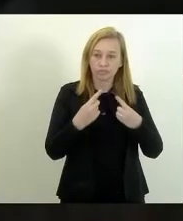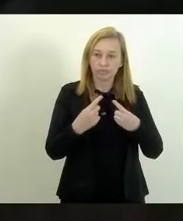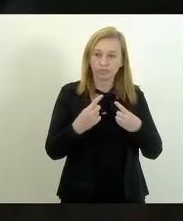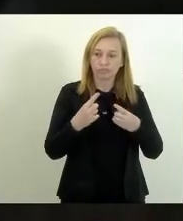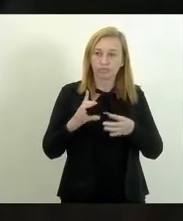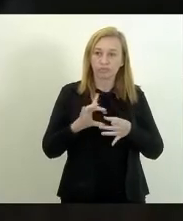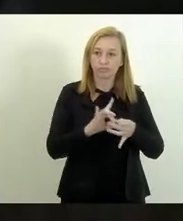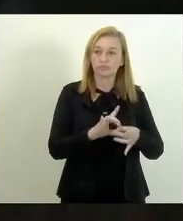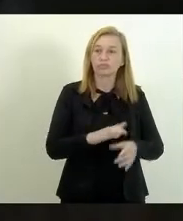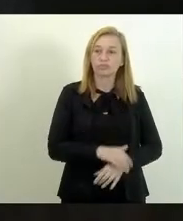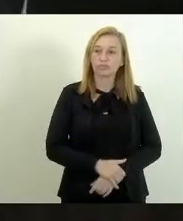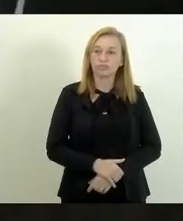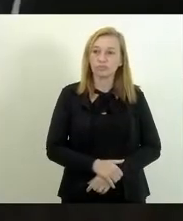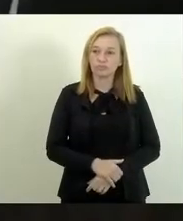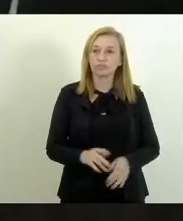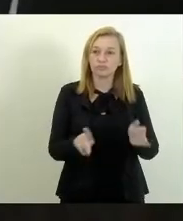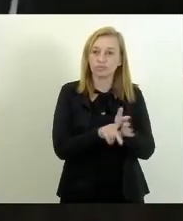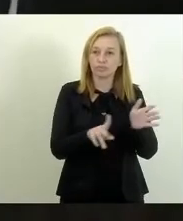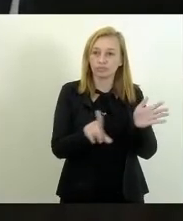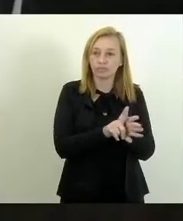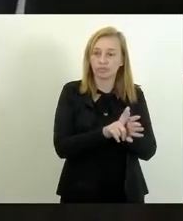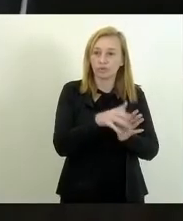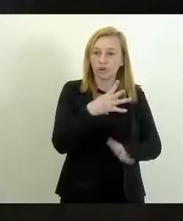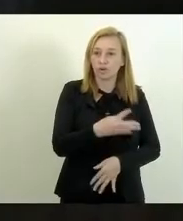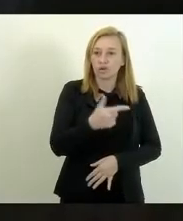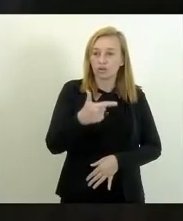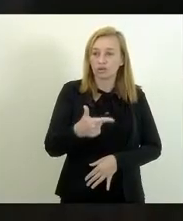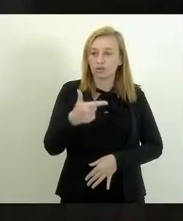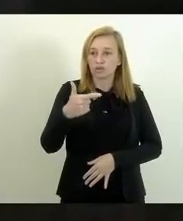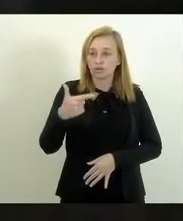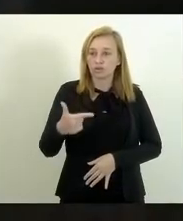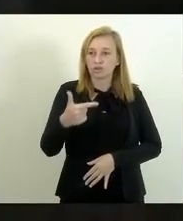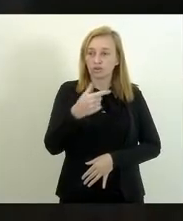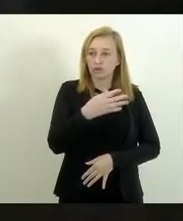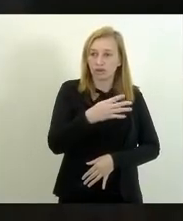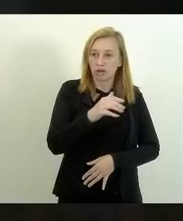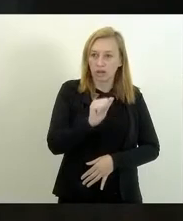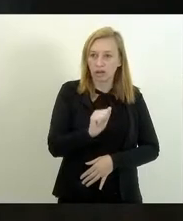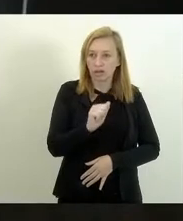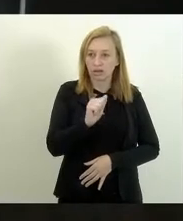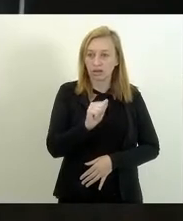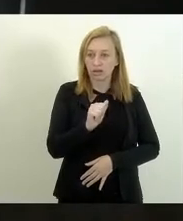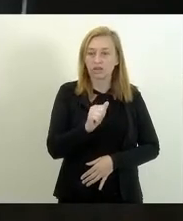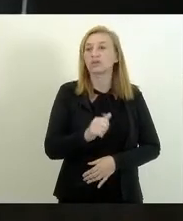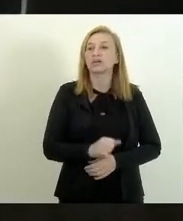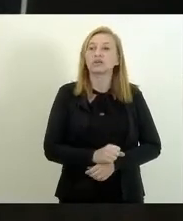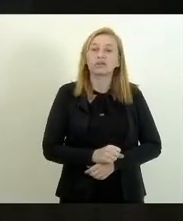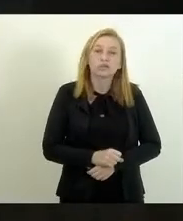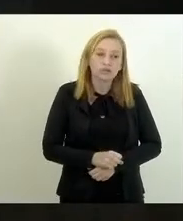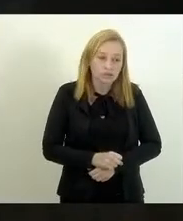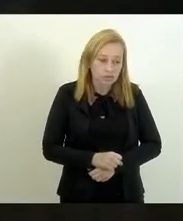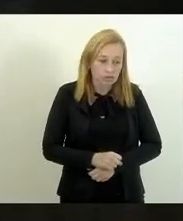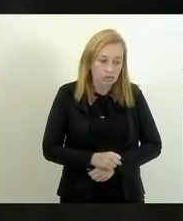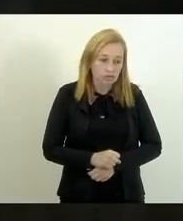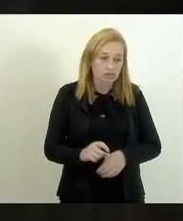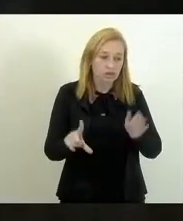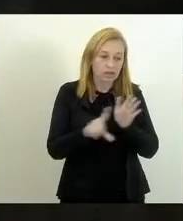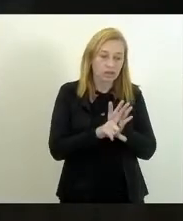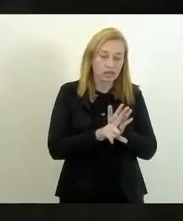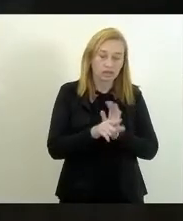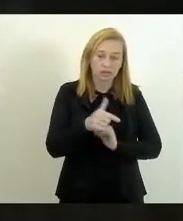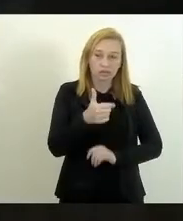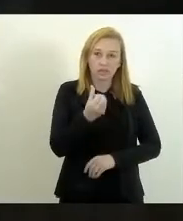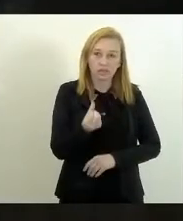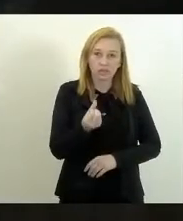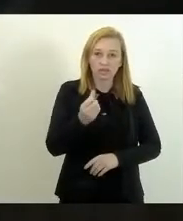emendado. Projeto de lei 422-A de 15, de autoria do deputado Bebeto, que altera o anexo da lei 5.645 de